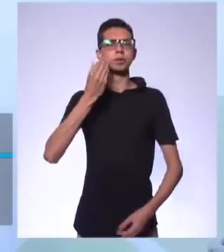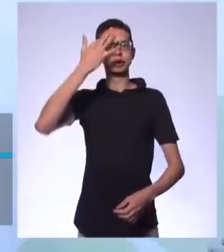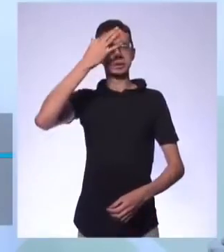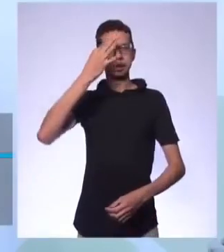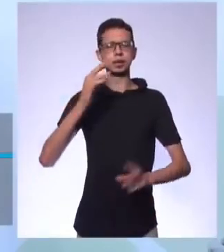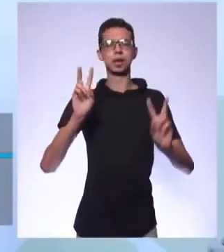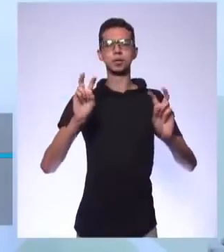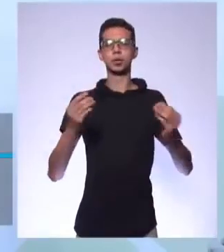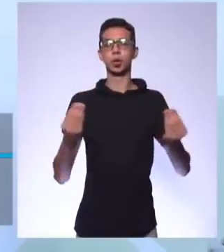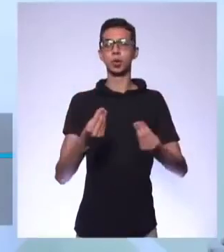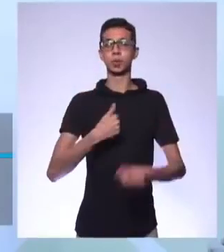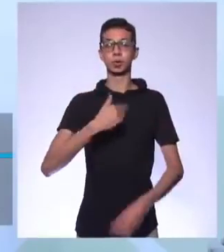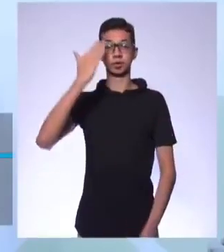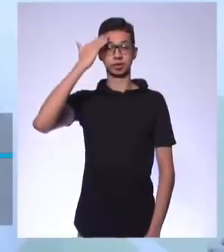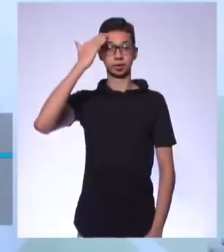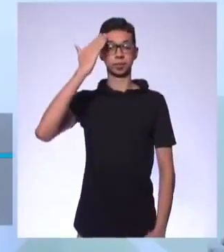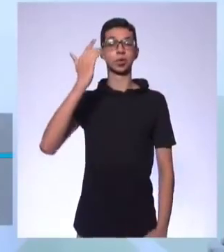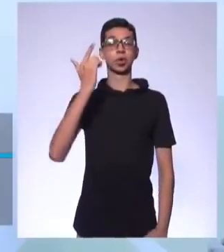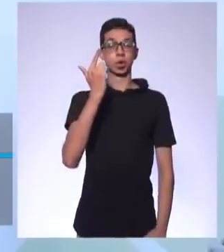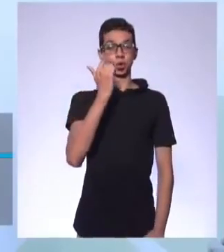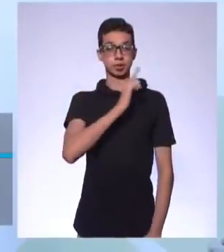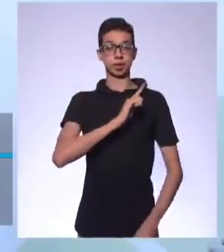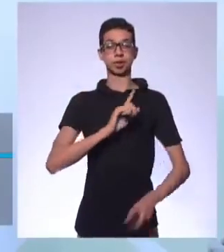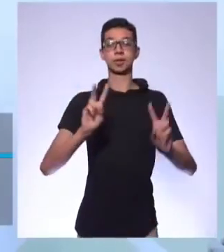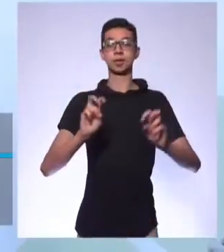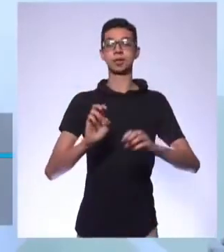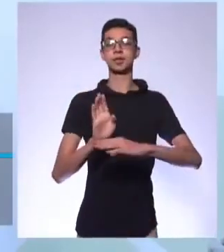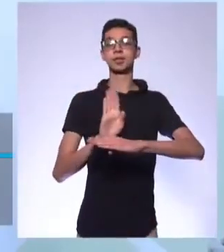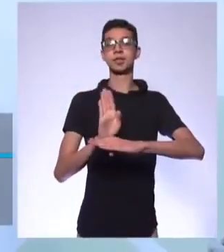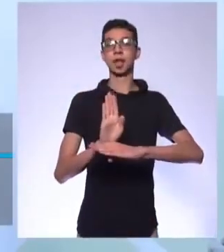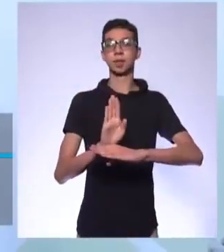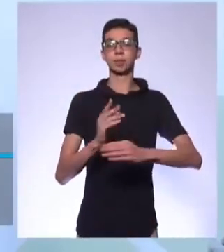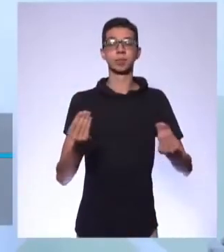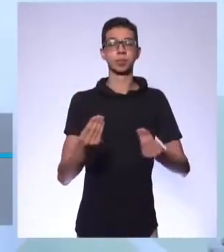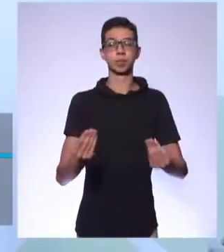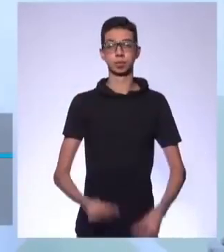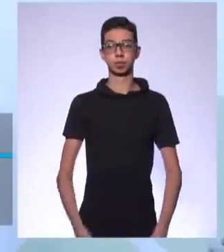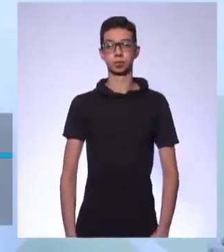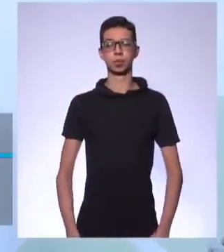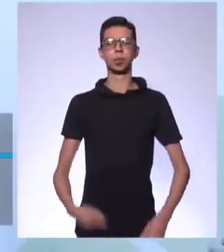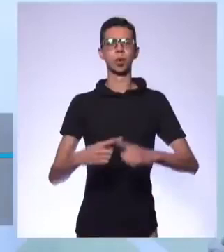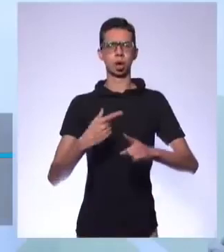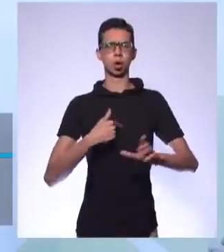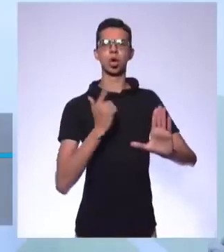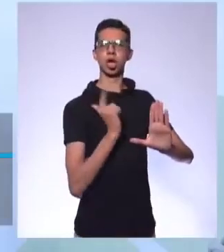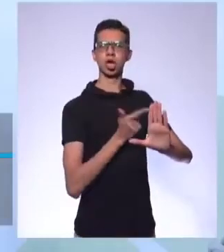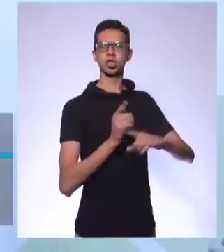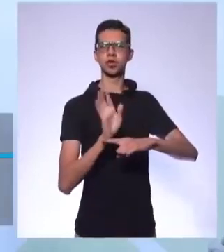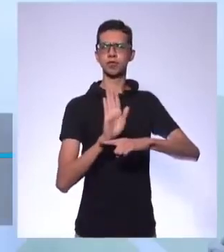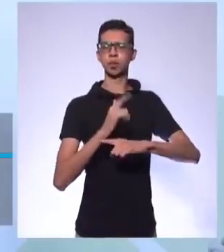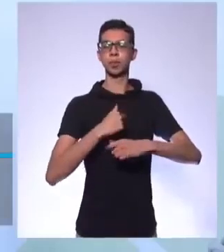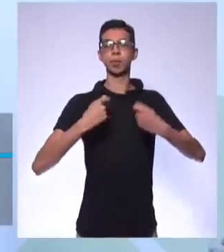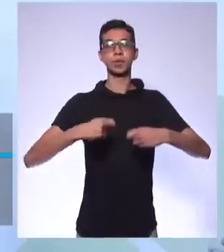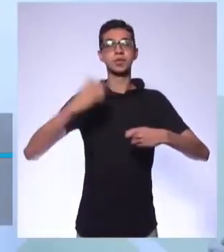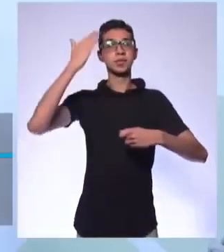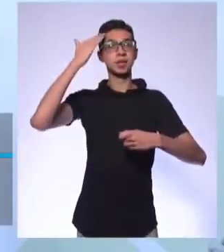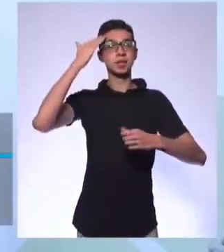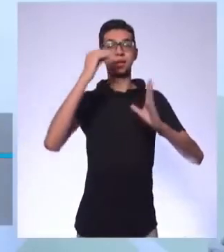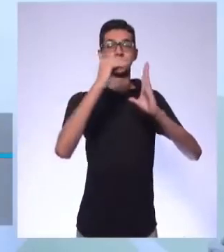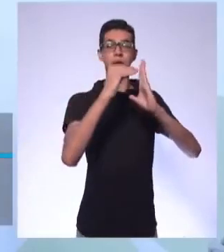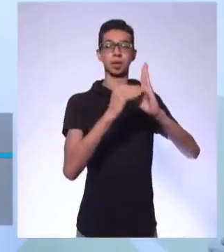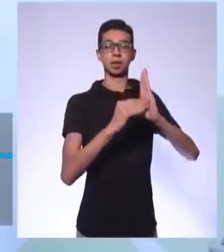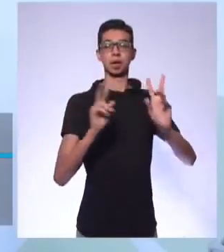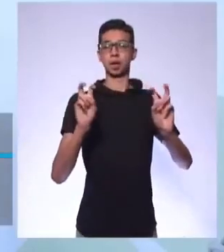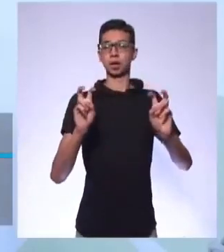assunto, que consiga saber muito sobre cinema, porque, por exemplo, para eu criticar um filme, eu tenho que entender sobre roteiro, tenho que conhecer